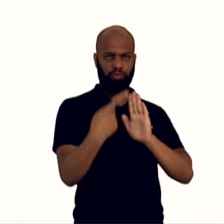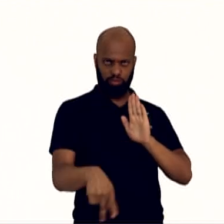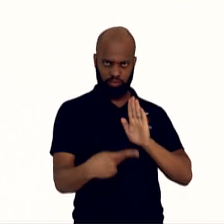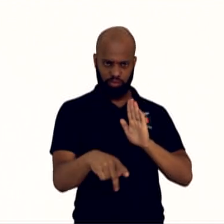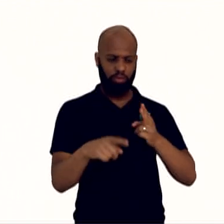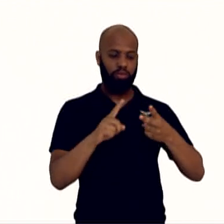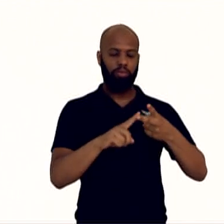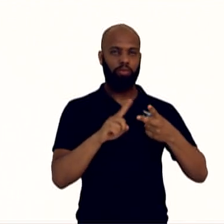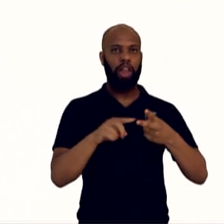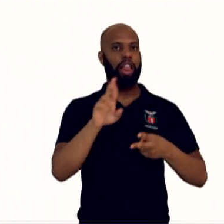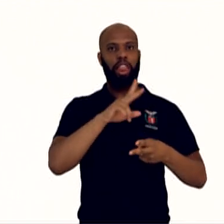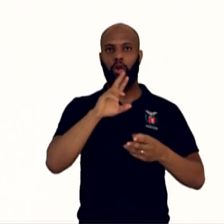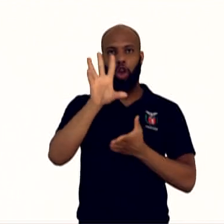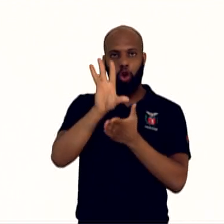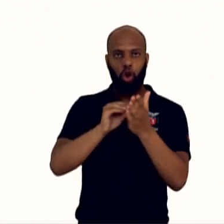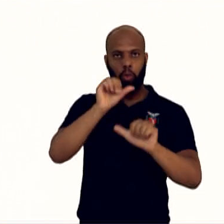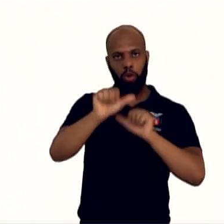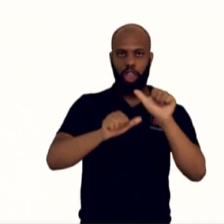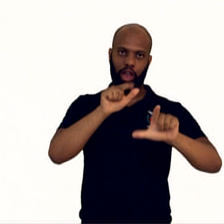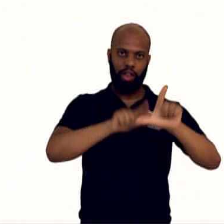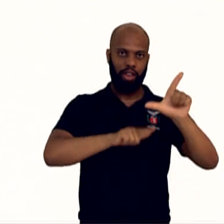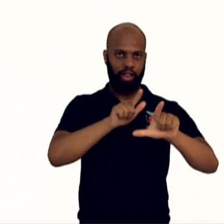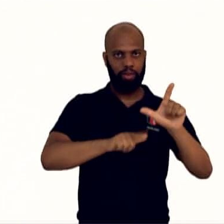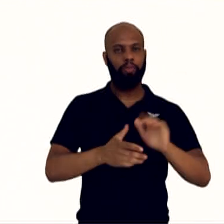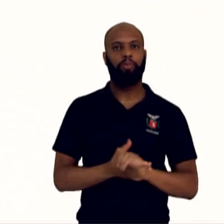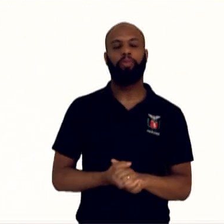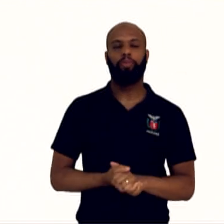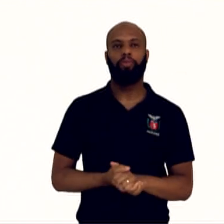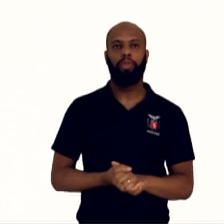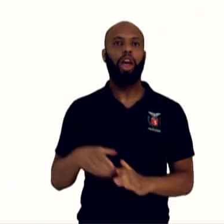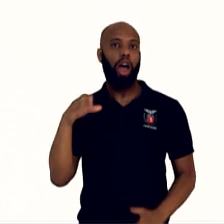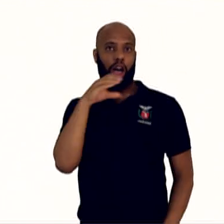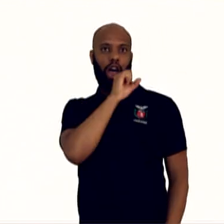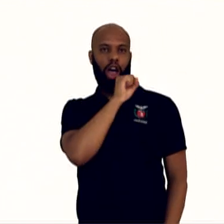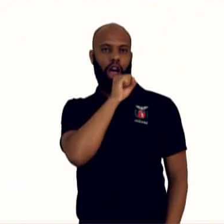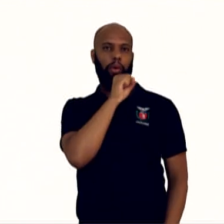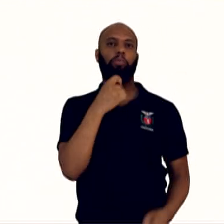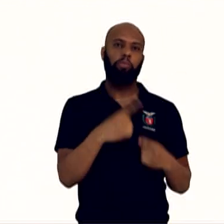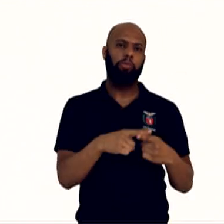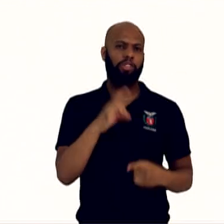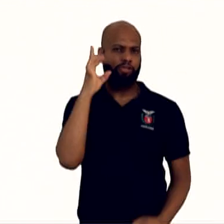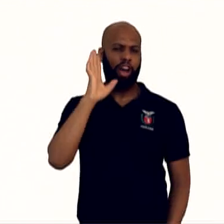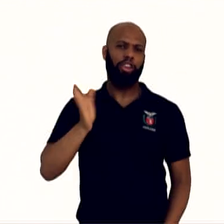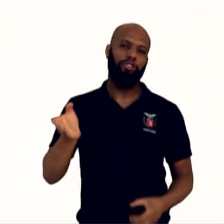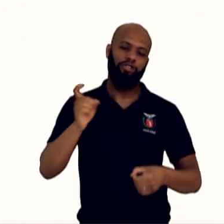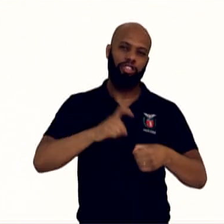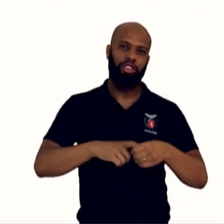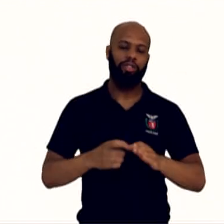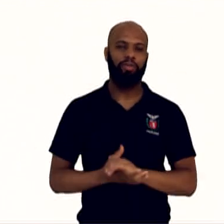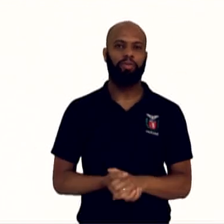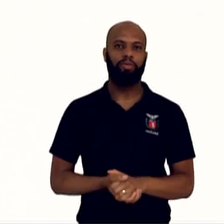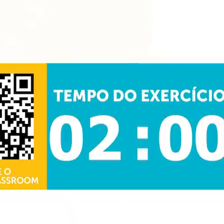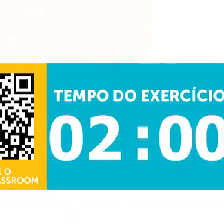legítimas. Letra B, eram paródias. Bem rapidinho o tempinho, porque essa também é bem fácil, a gente já volta.